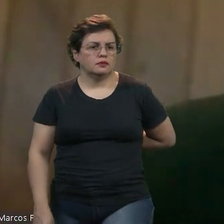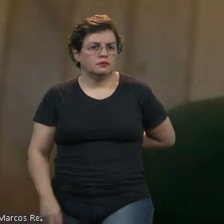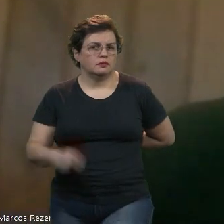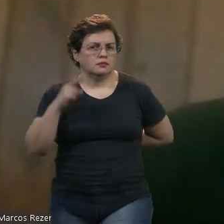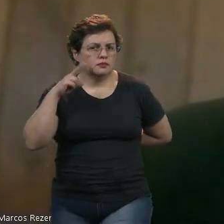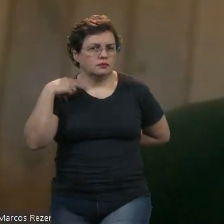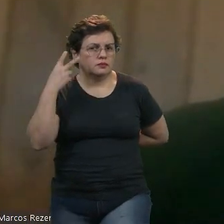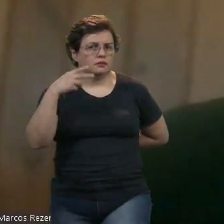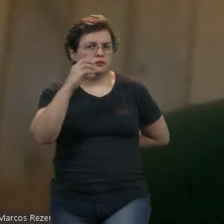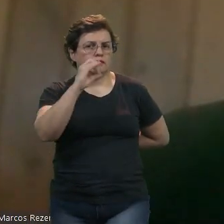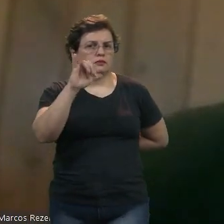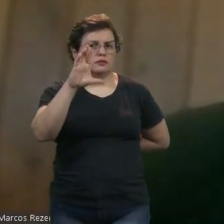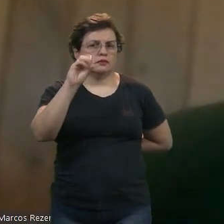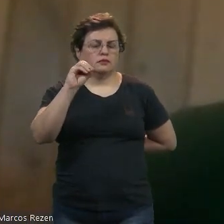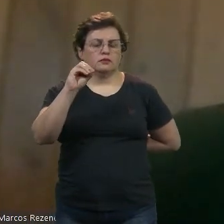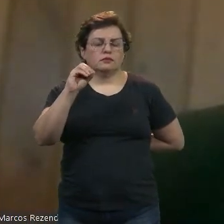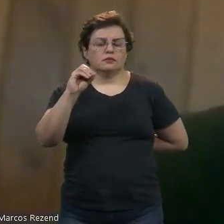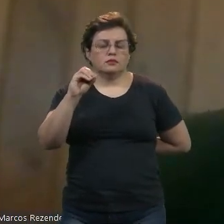Vereador Cícero do Ceasa.